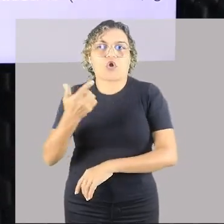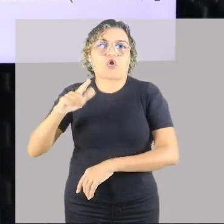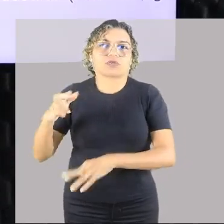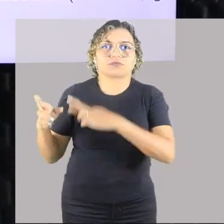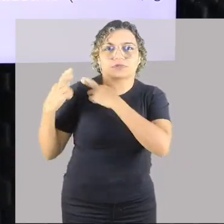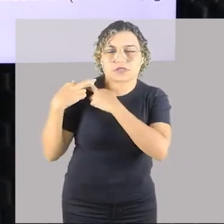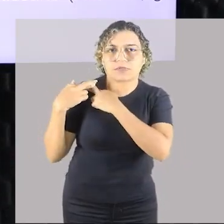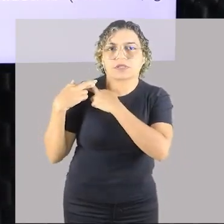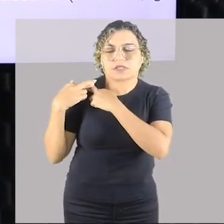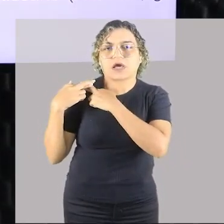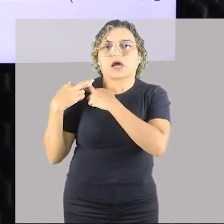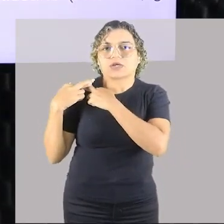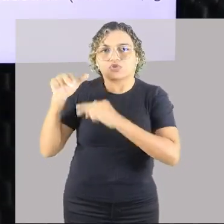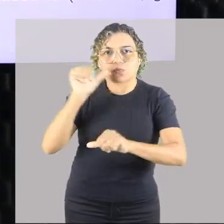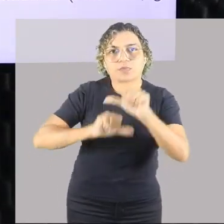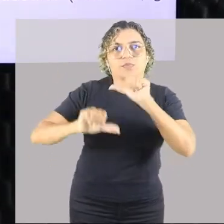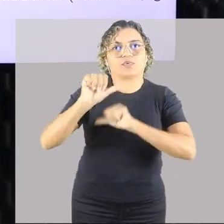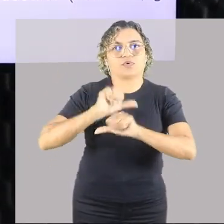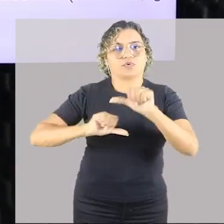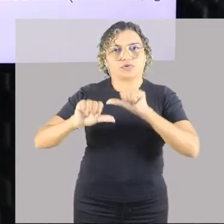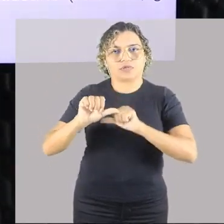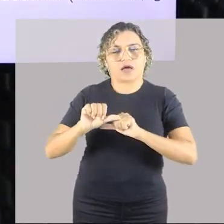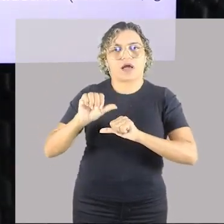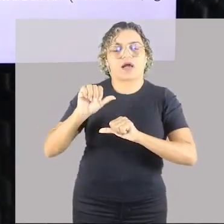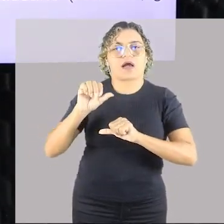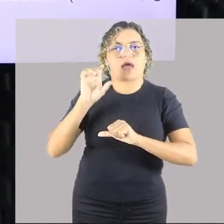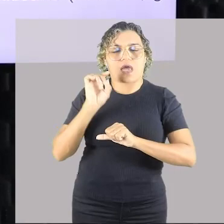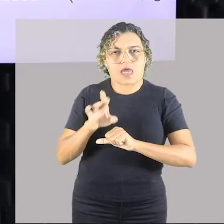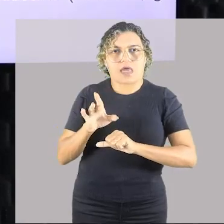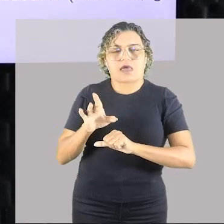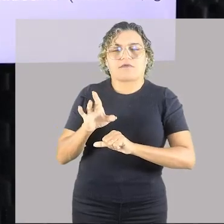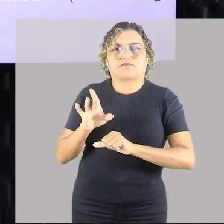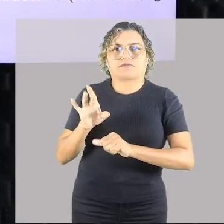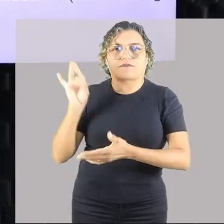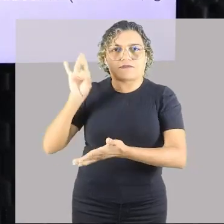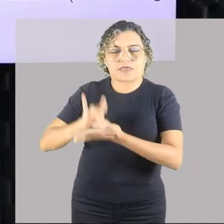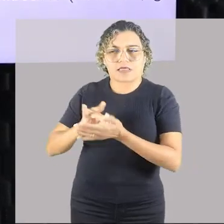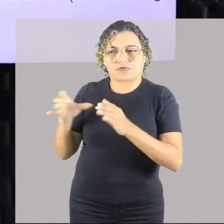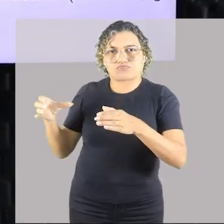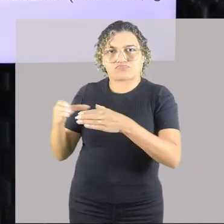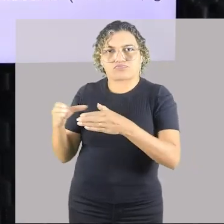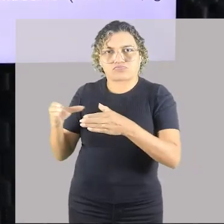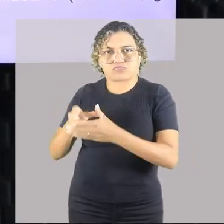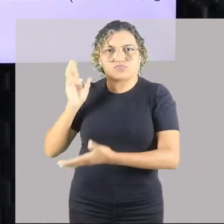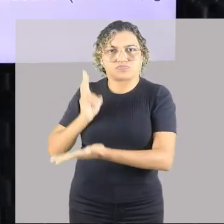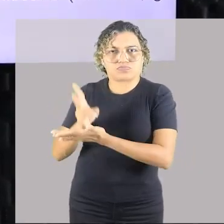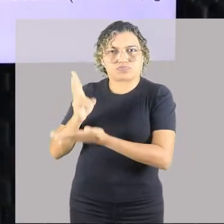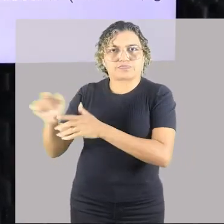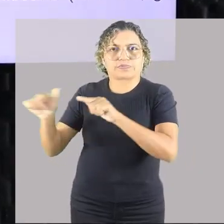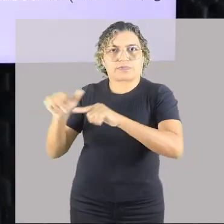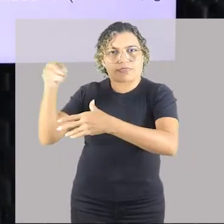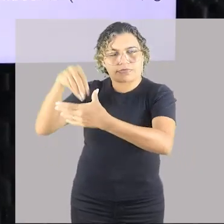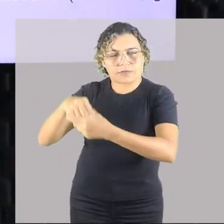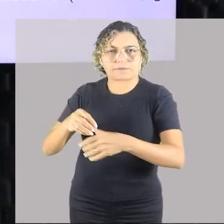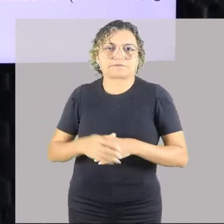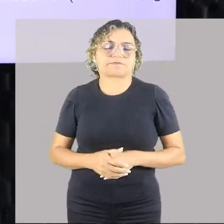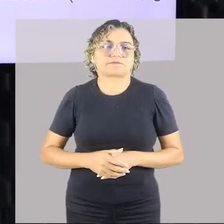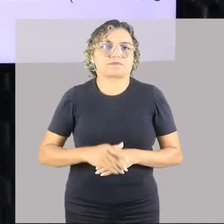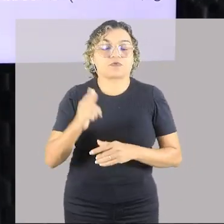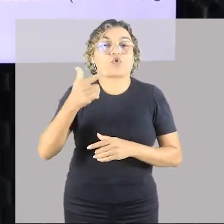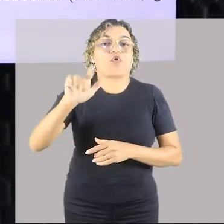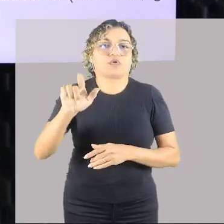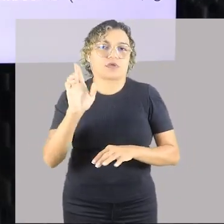função originária e se dedicar integralmente à comissão de processo administrativo disciplinar. Outra questão